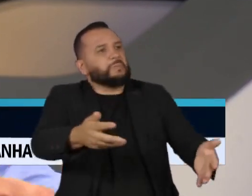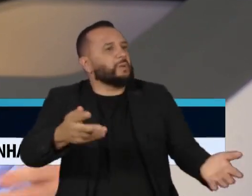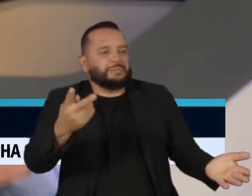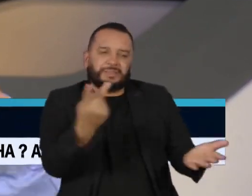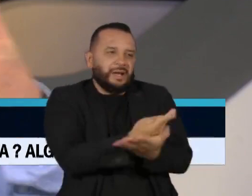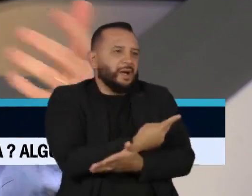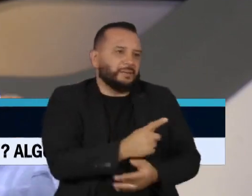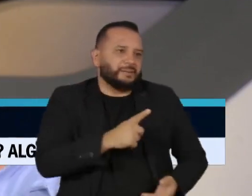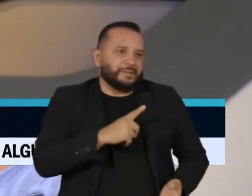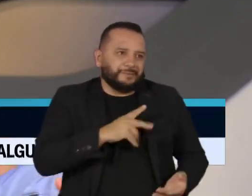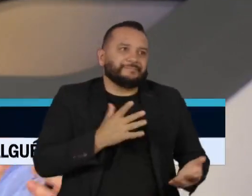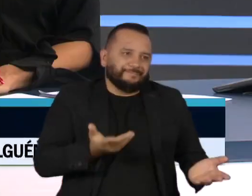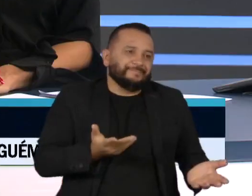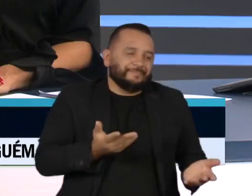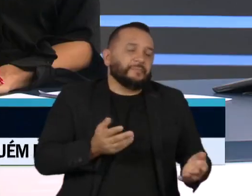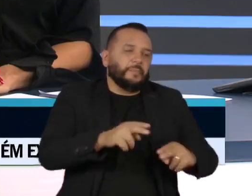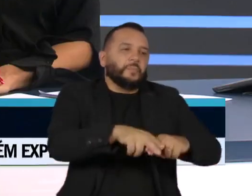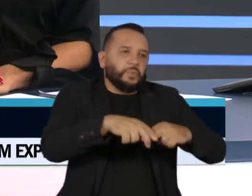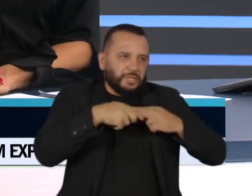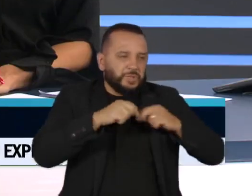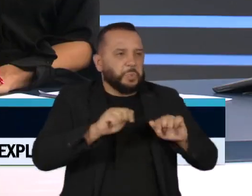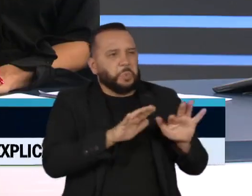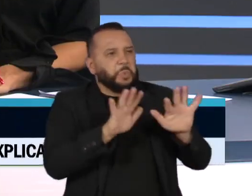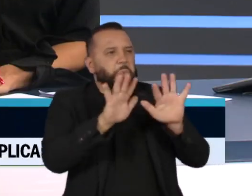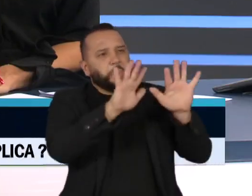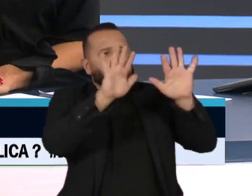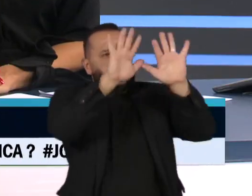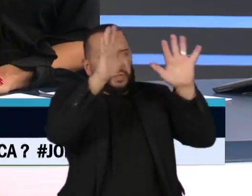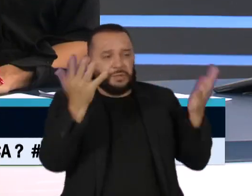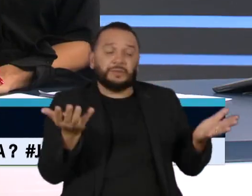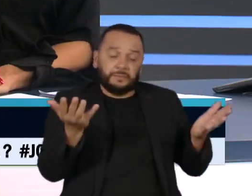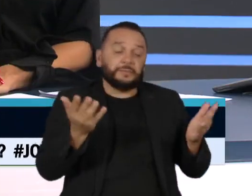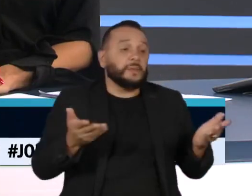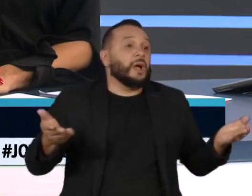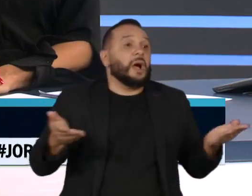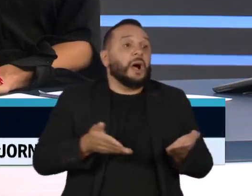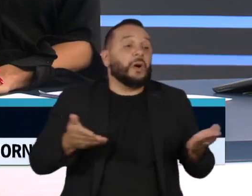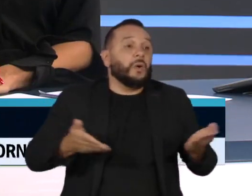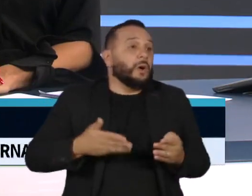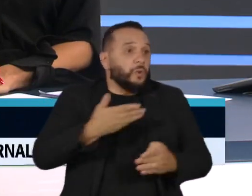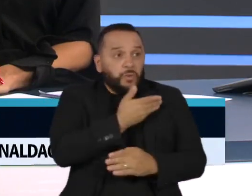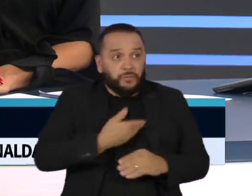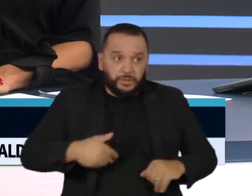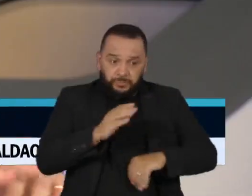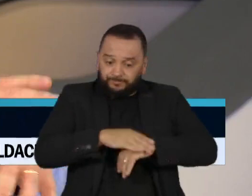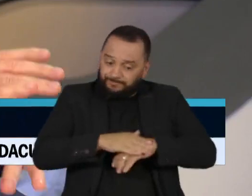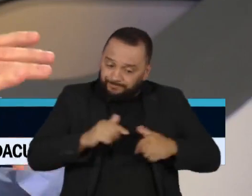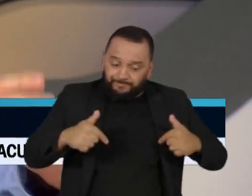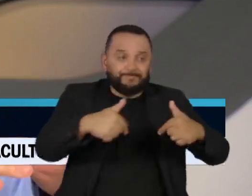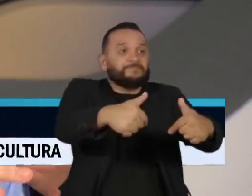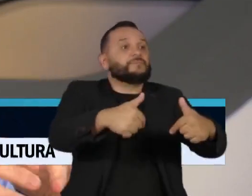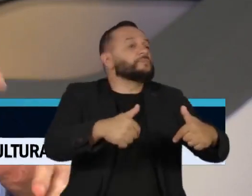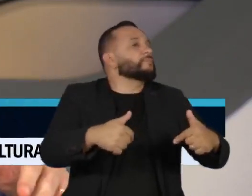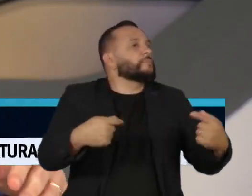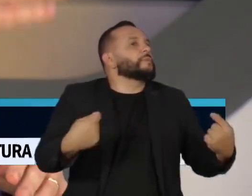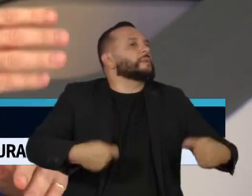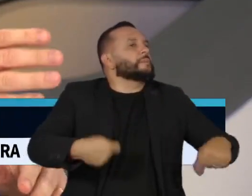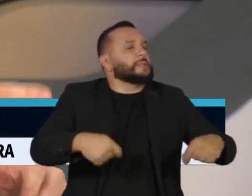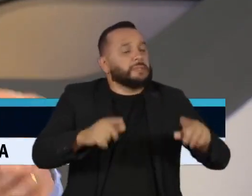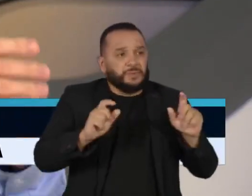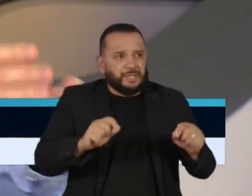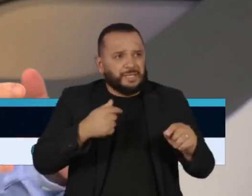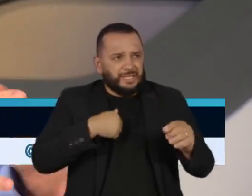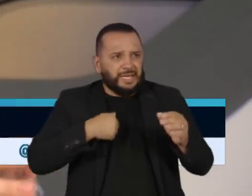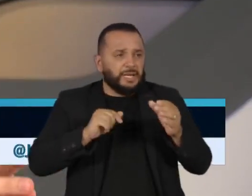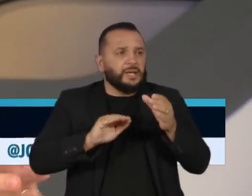atuar e acho que nasce né de que o governo tem disposição e capacidade para fazer isso mas não atuar no sentido de reduzir drasticamente e